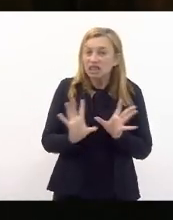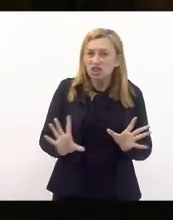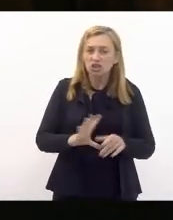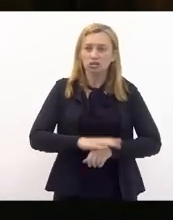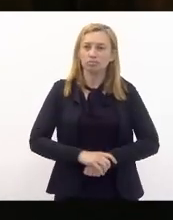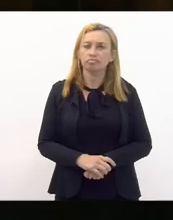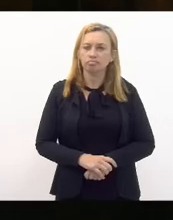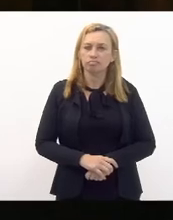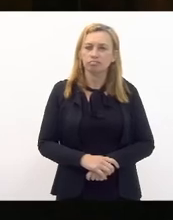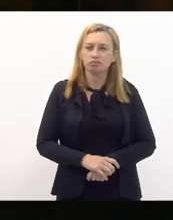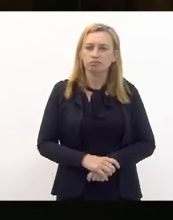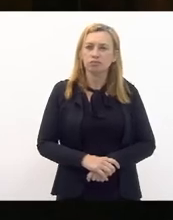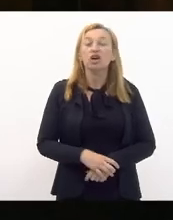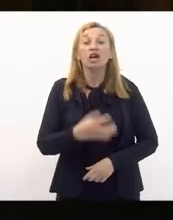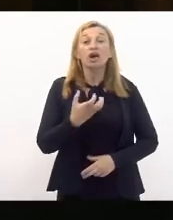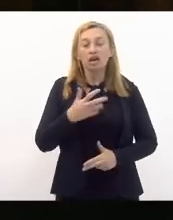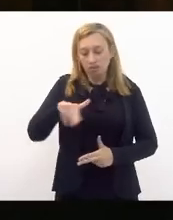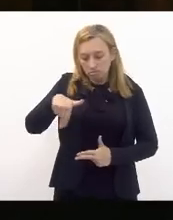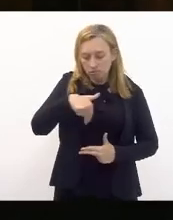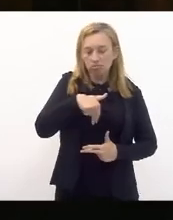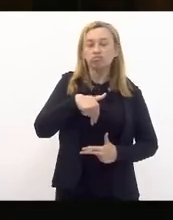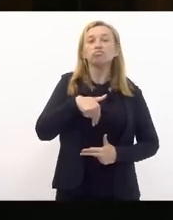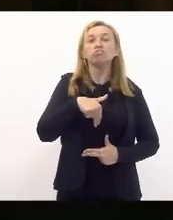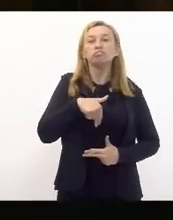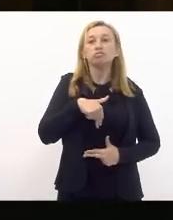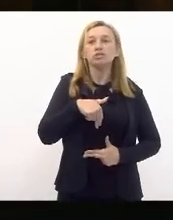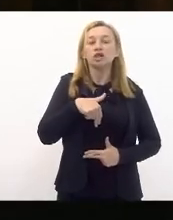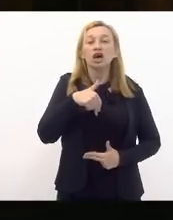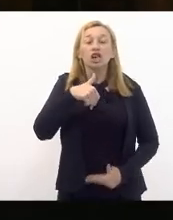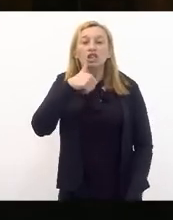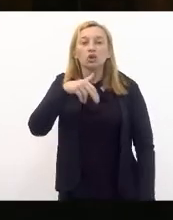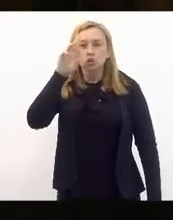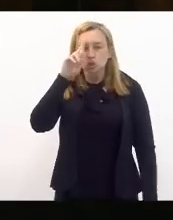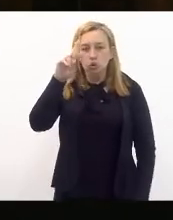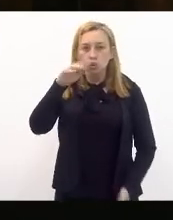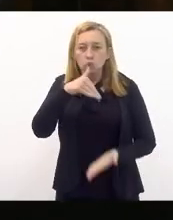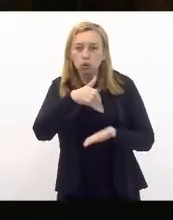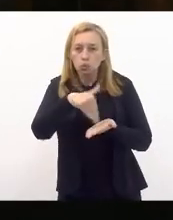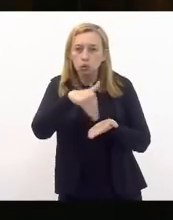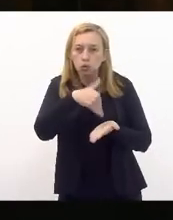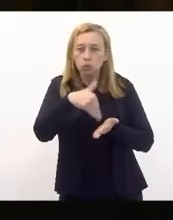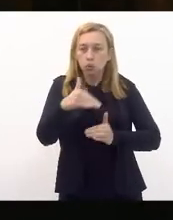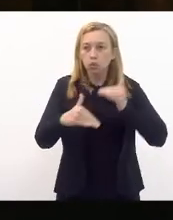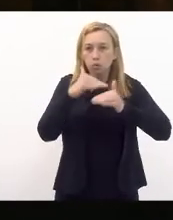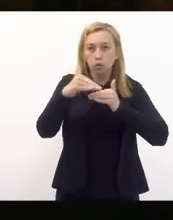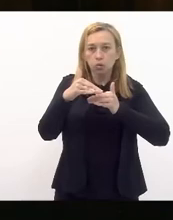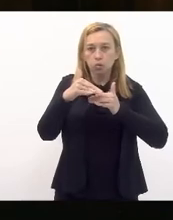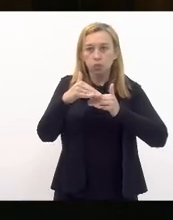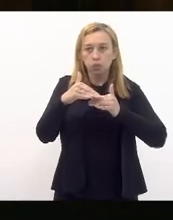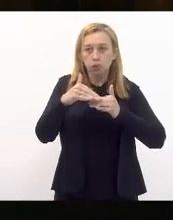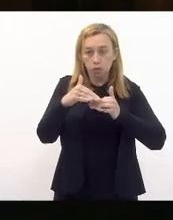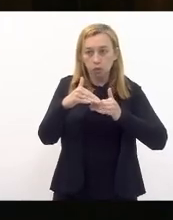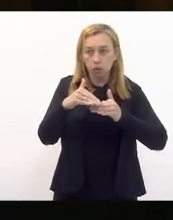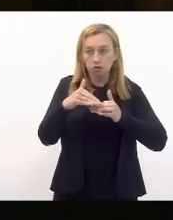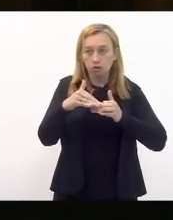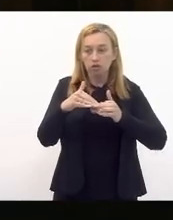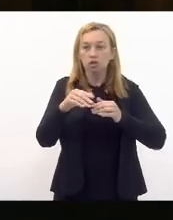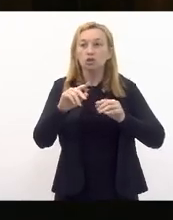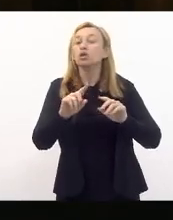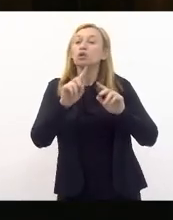E aí Quero me dirigir aqui ao Senhor secretário de Desenvolvimento Social Direitos Humanos deixamos